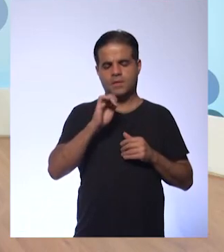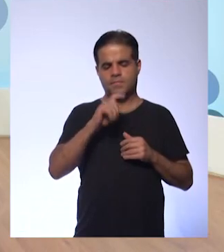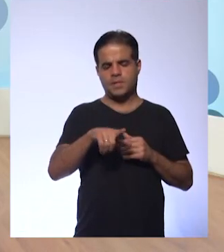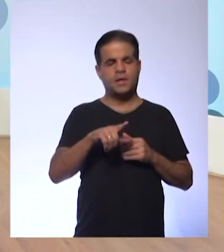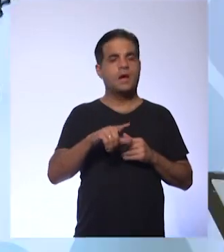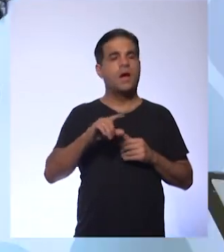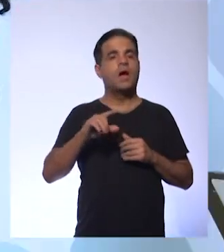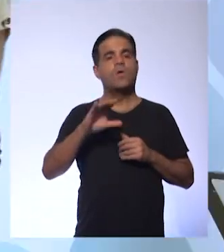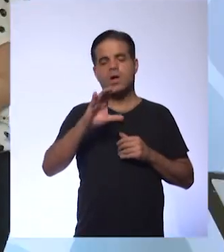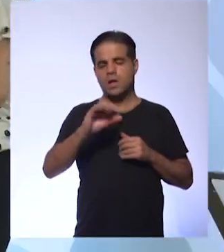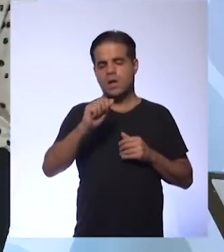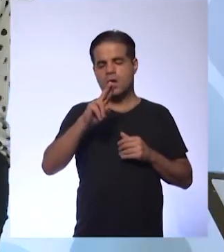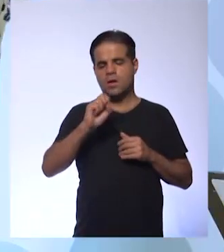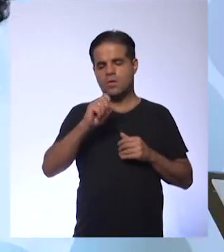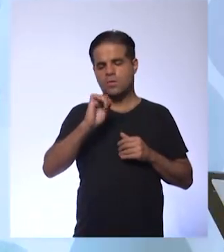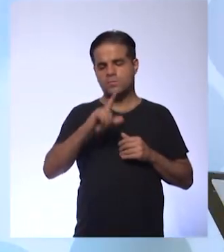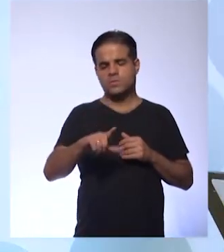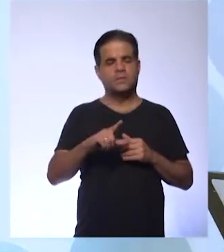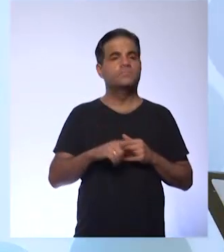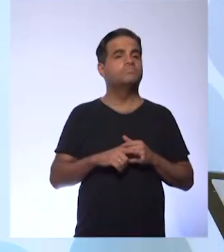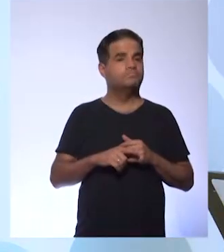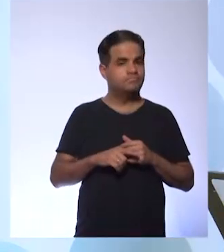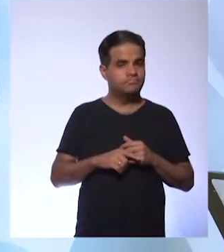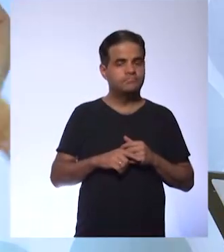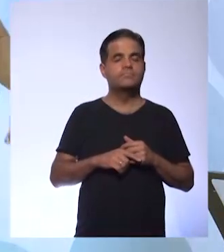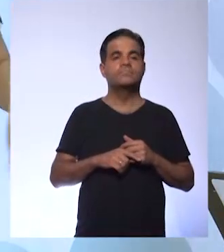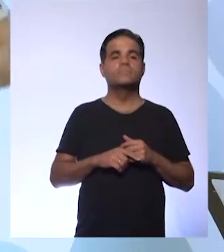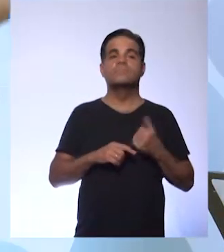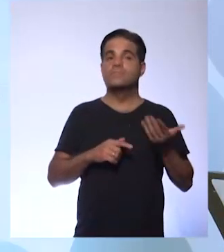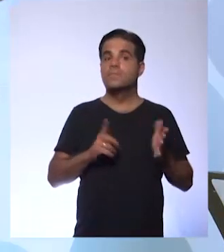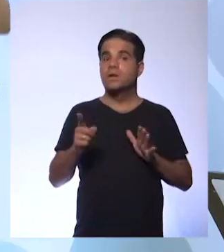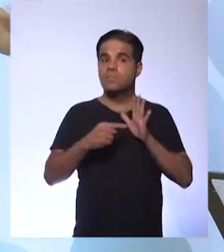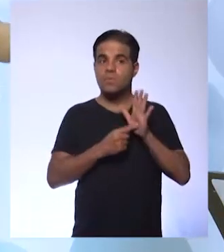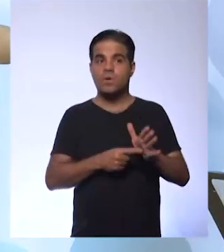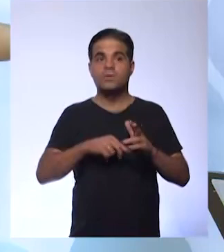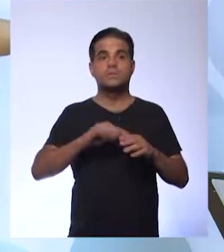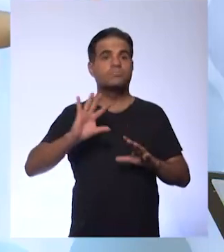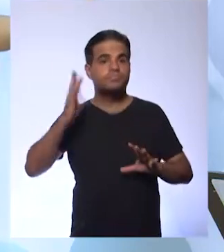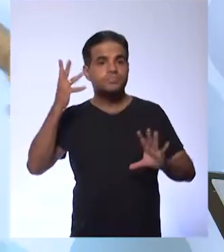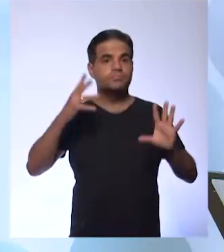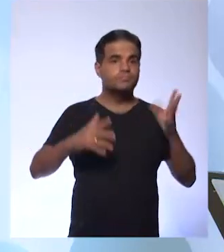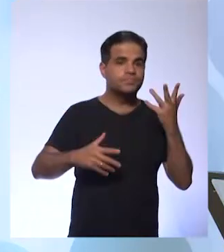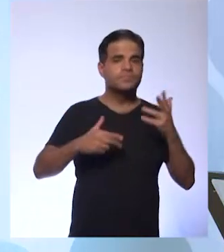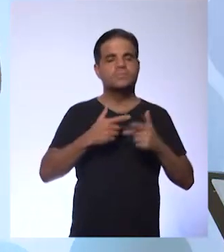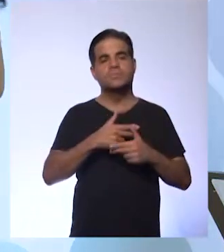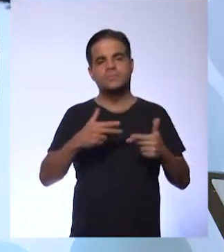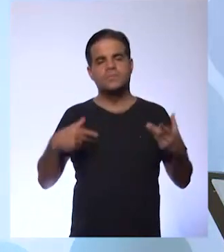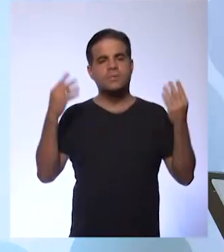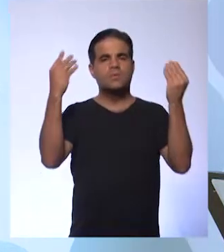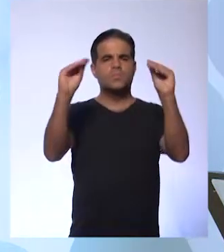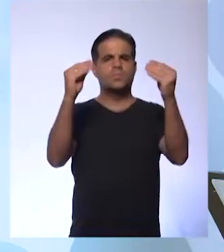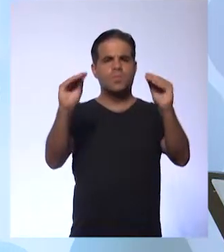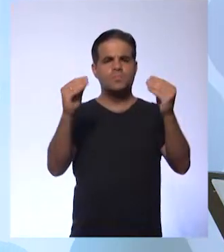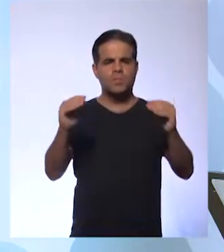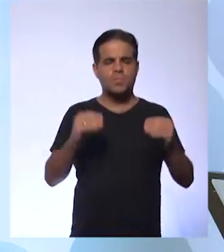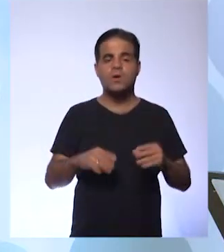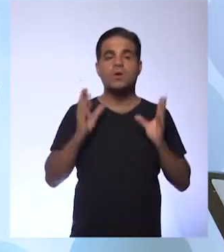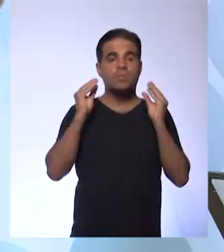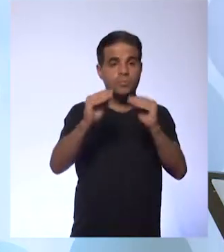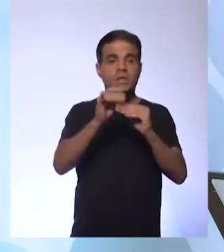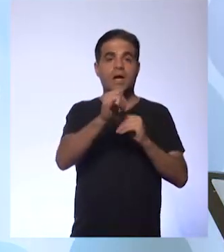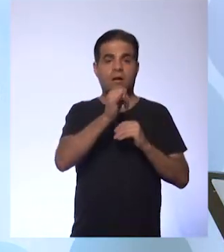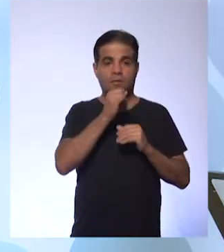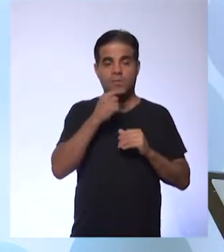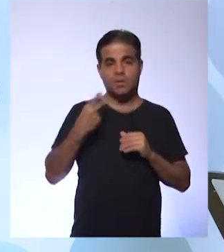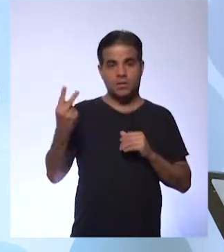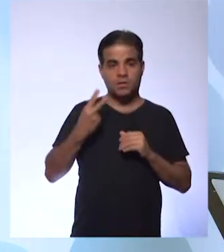Oração subordinada adverbial causal. Ela é adverbial porque ela mostra uma circunstância, ok? E aí eu só coloquei esse exemplo aqui,